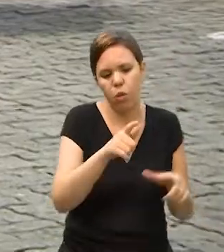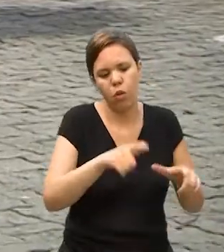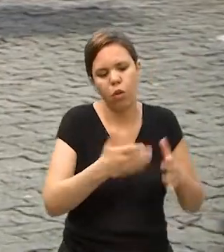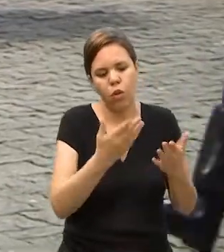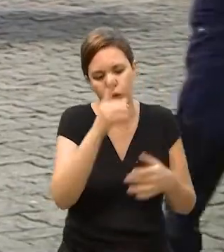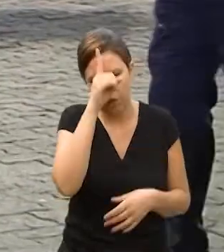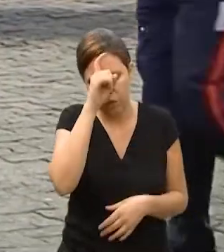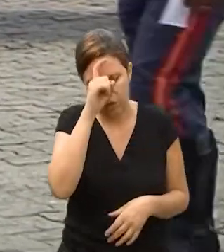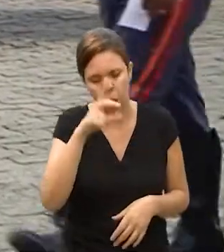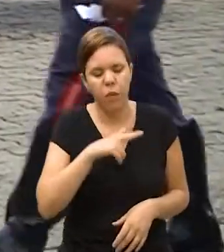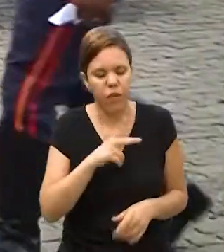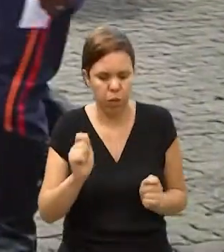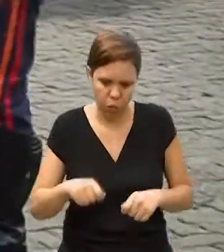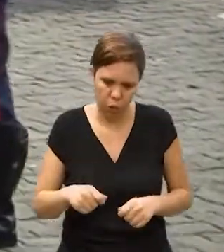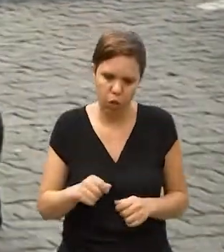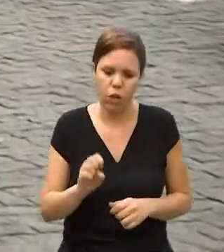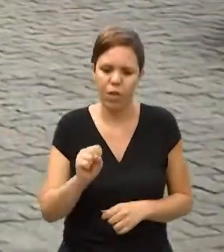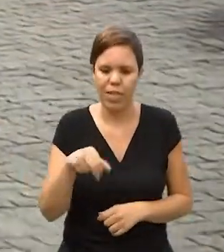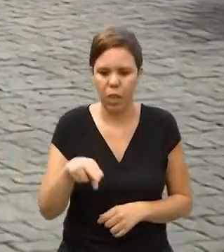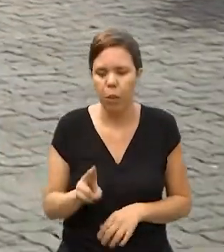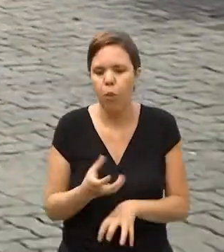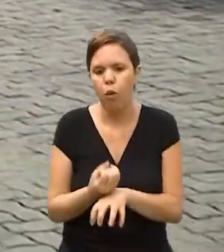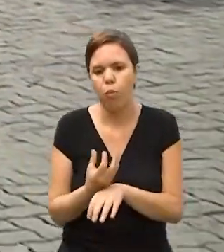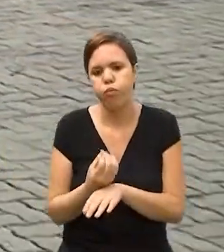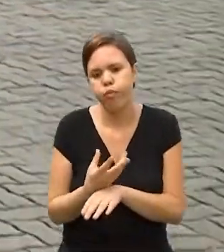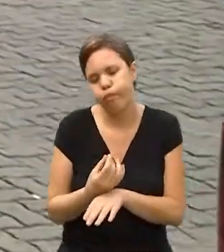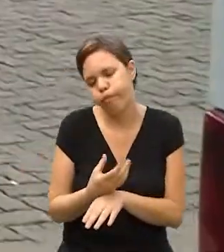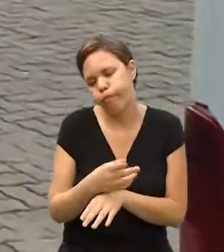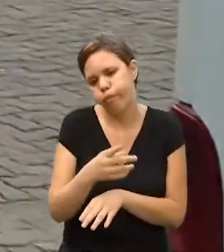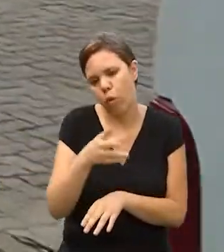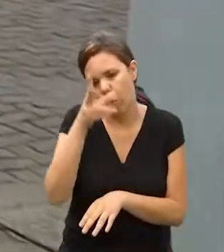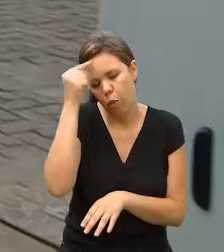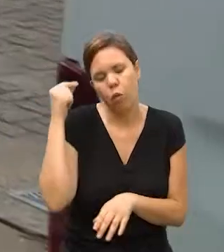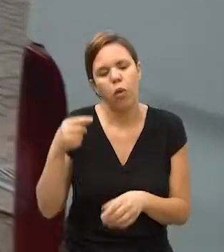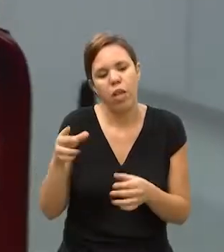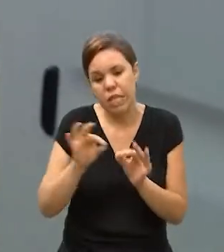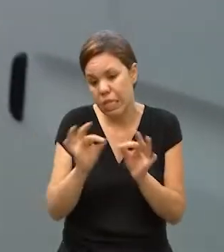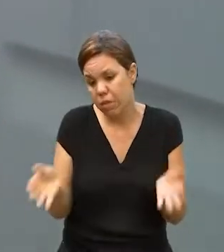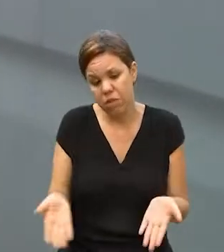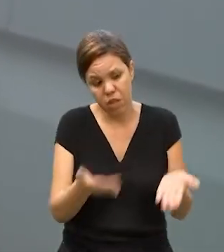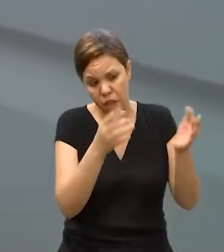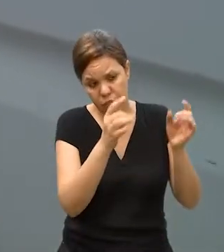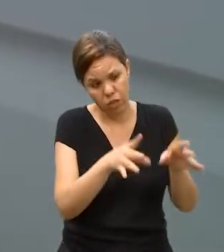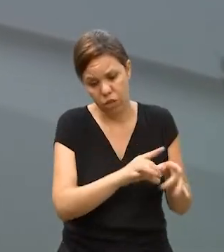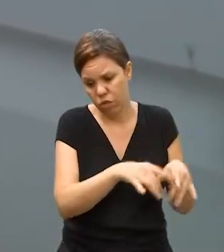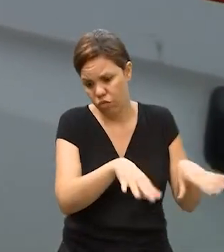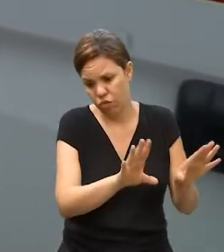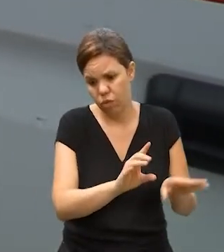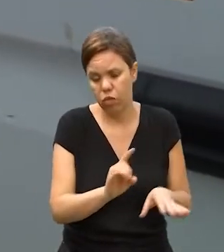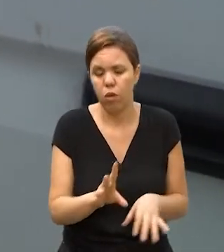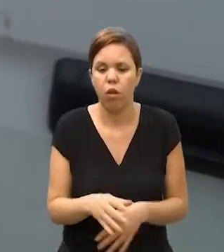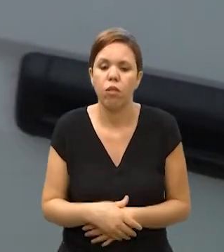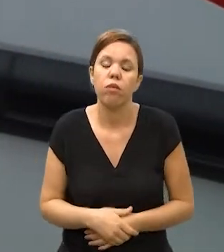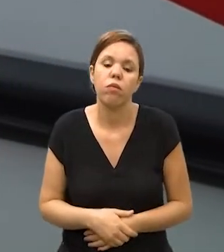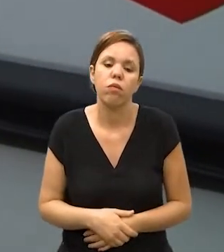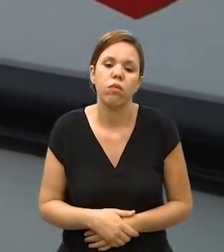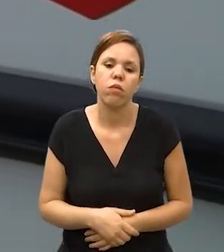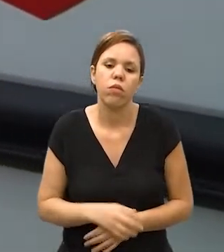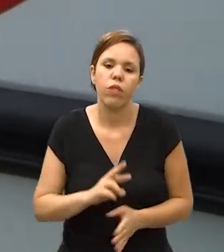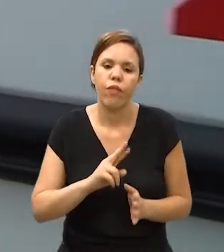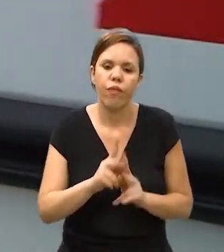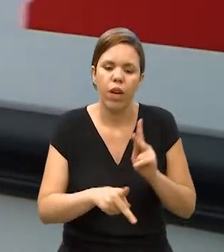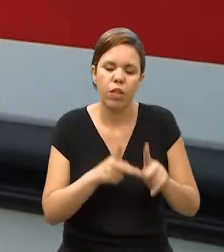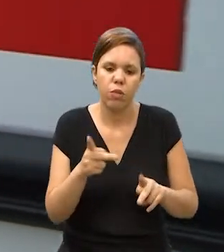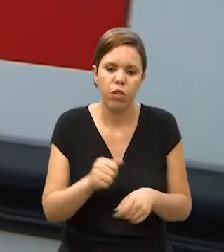privado, o SAMU pode levá-lo, né? É algo bem simples, que justamente também veio de